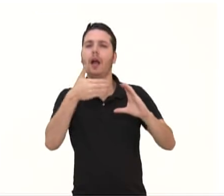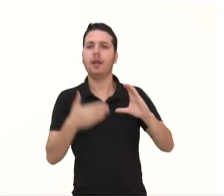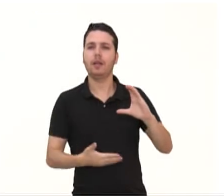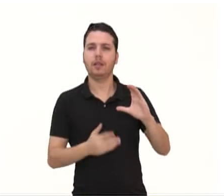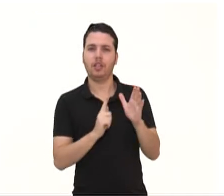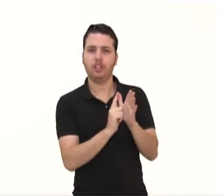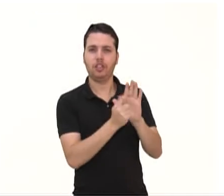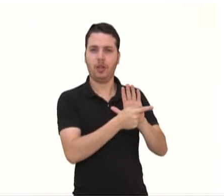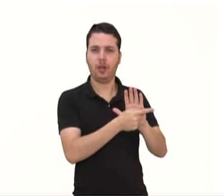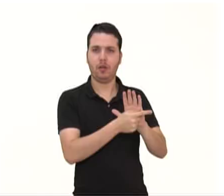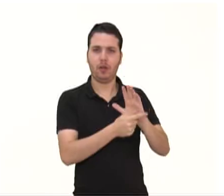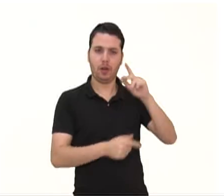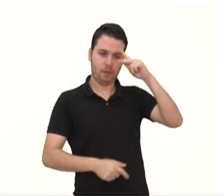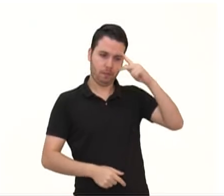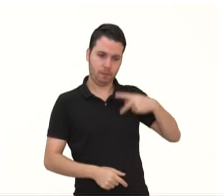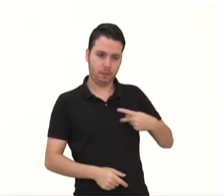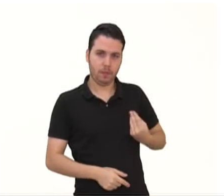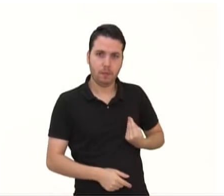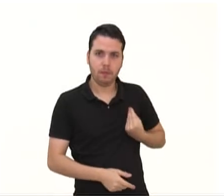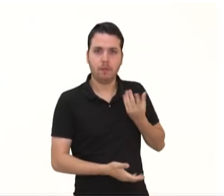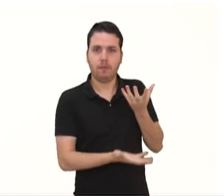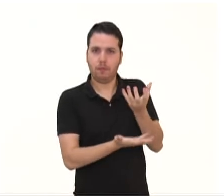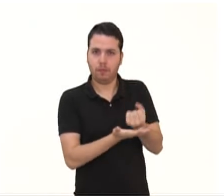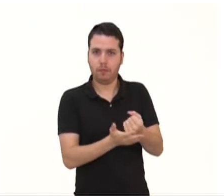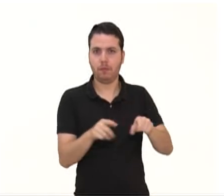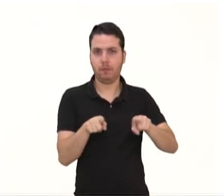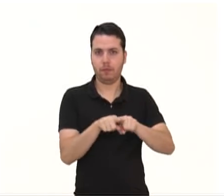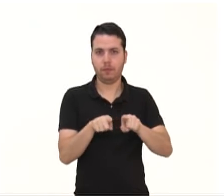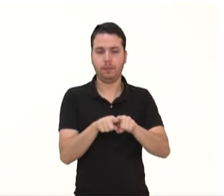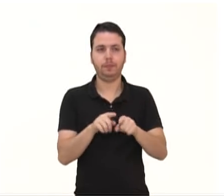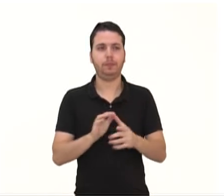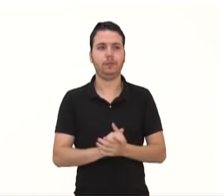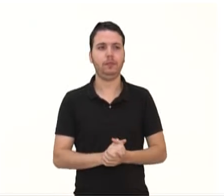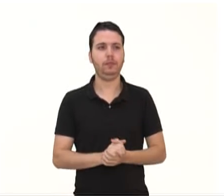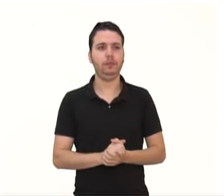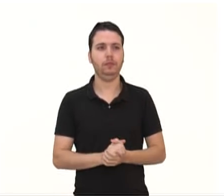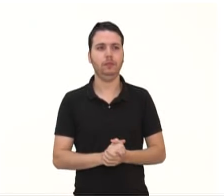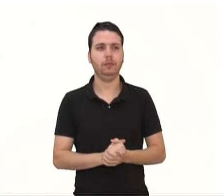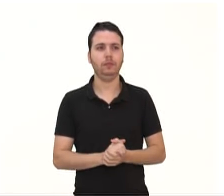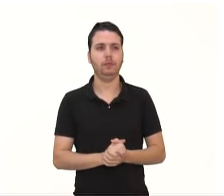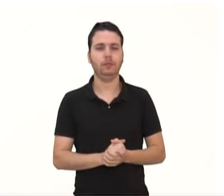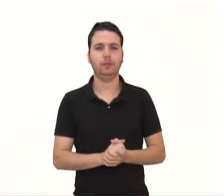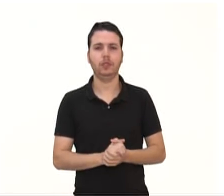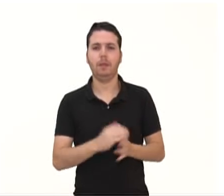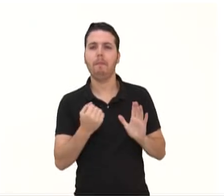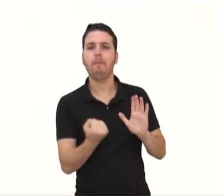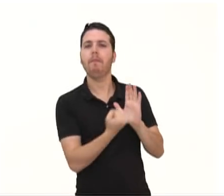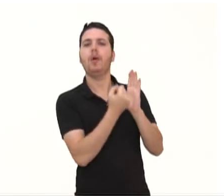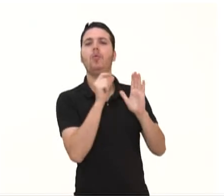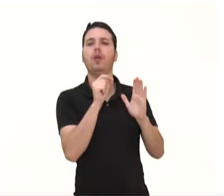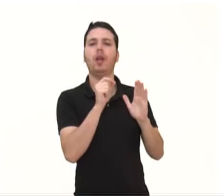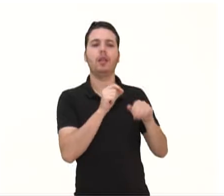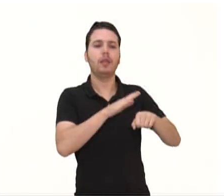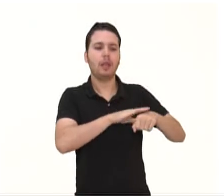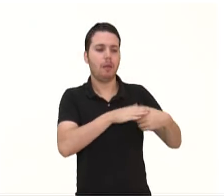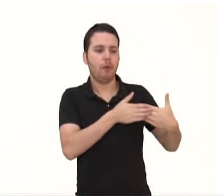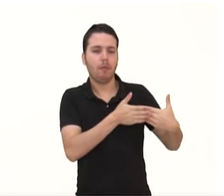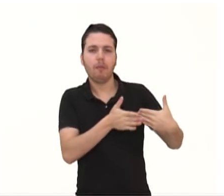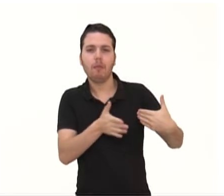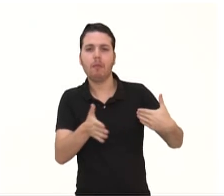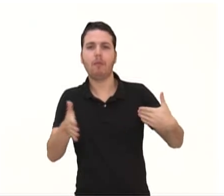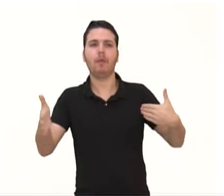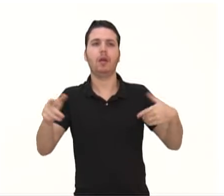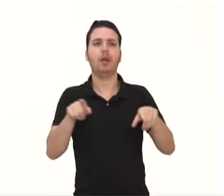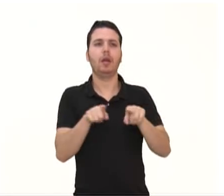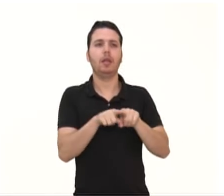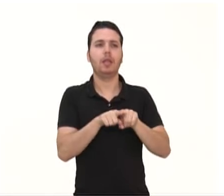Características do gênero autobiografia também. Ele marca a passagem do tempo e